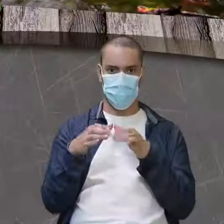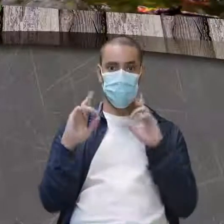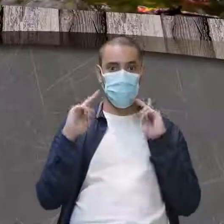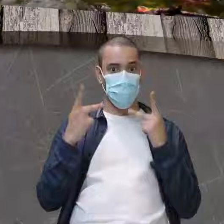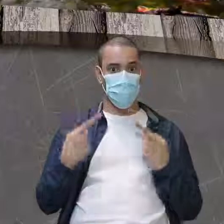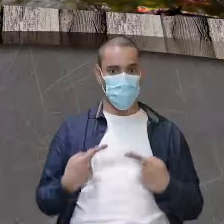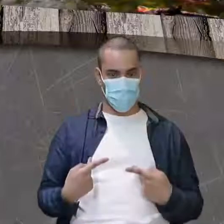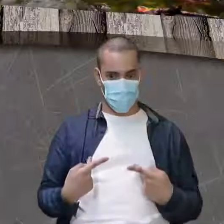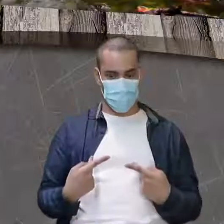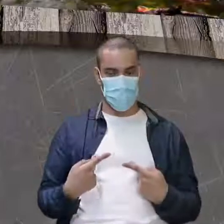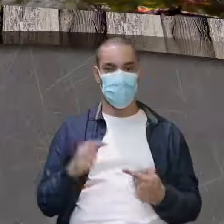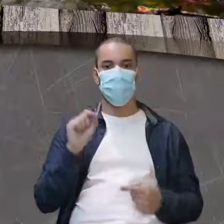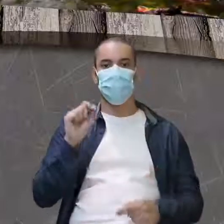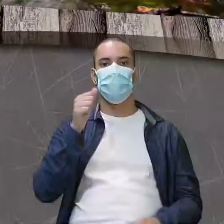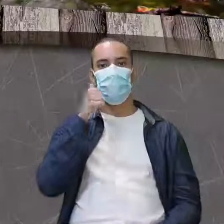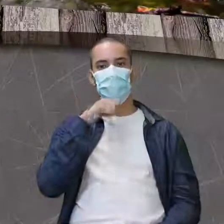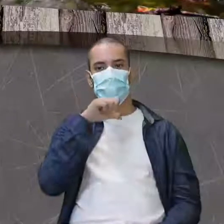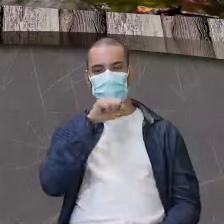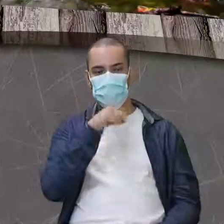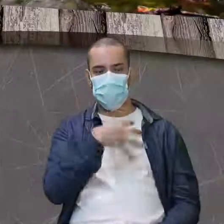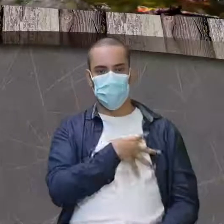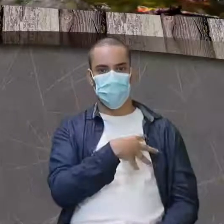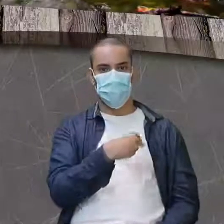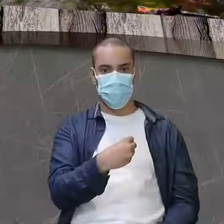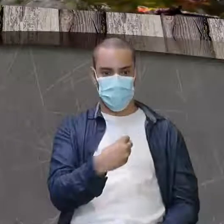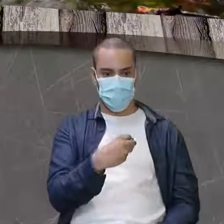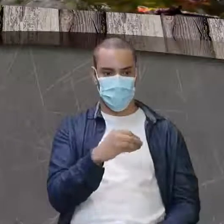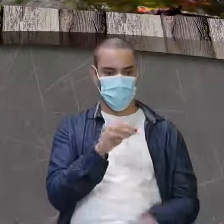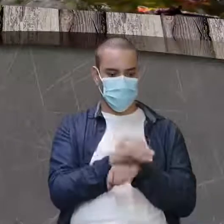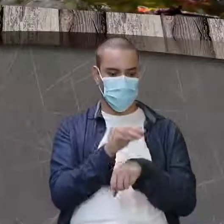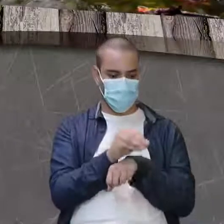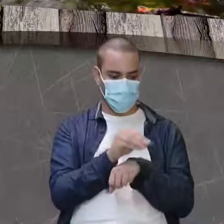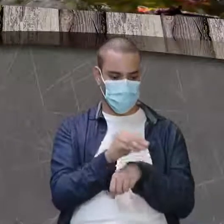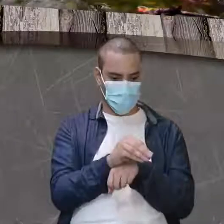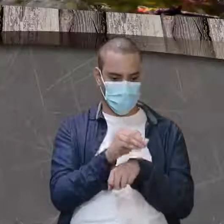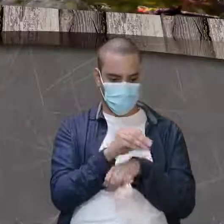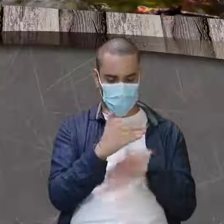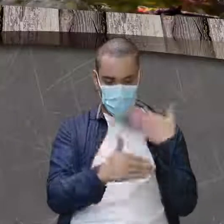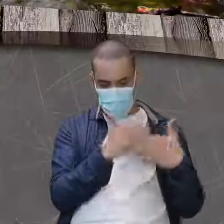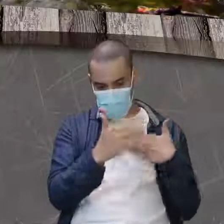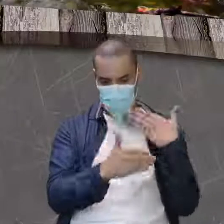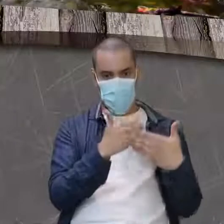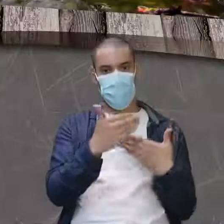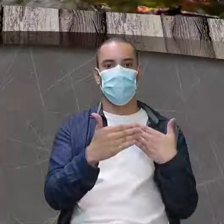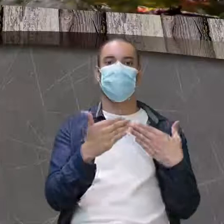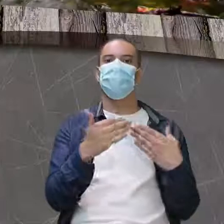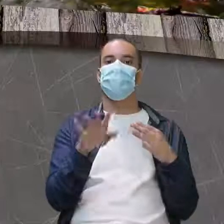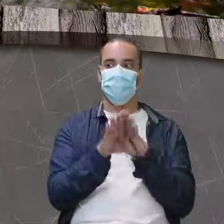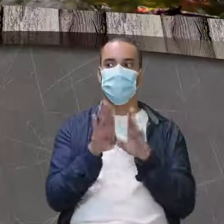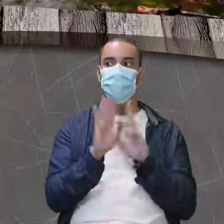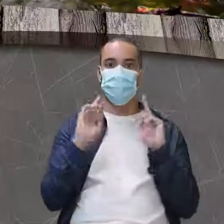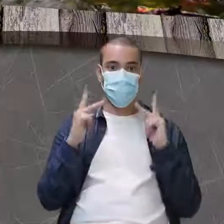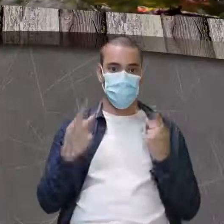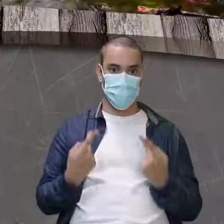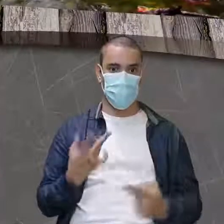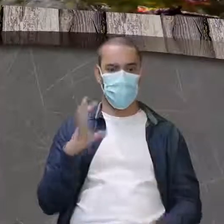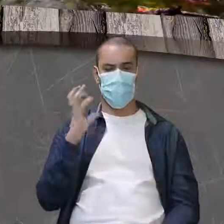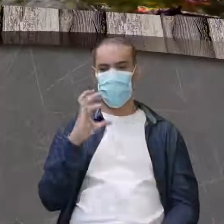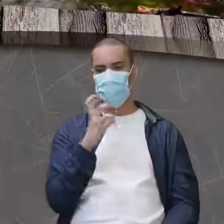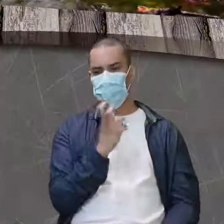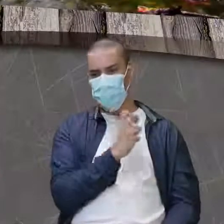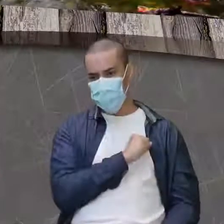humana, da mãe com os filhos, né, dos filhotes, aquele cuidado, né, extremo, esse